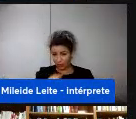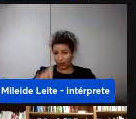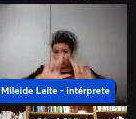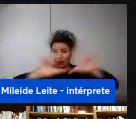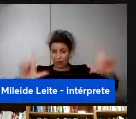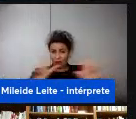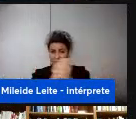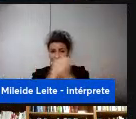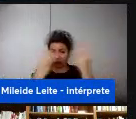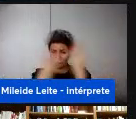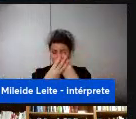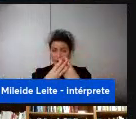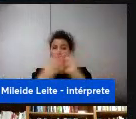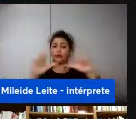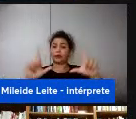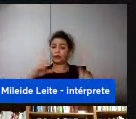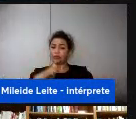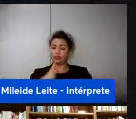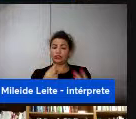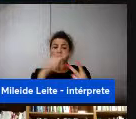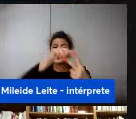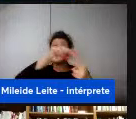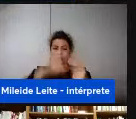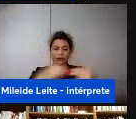tinha esses dois